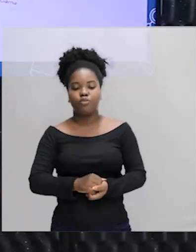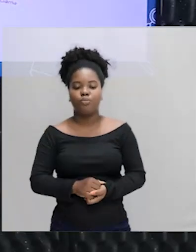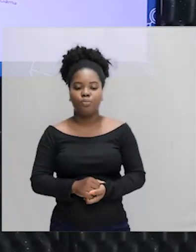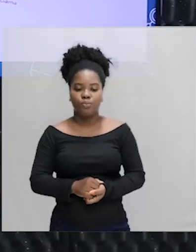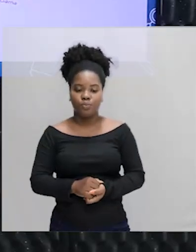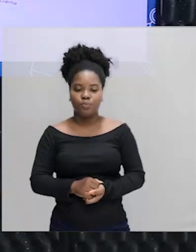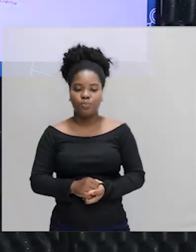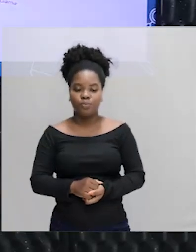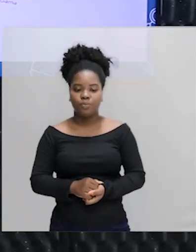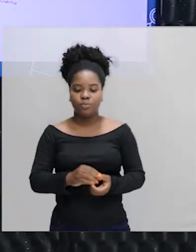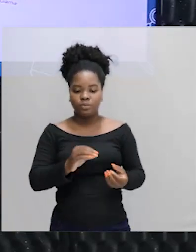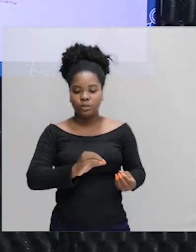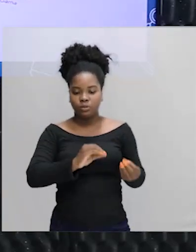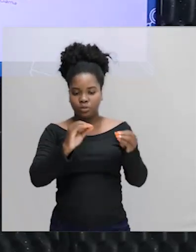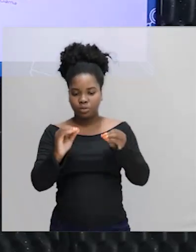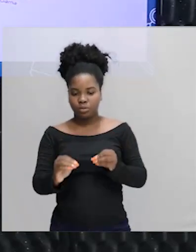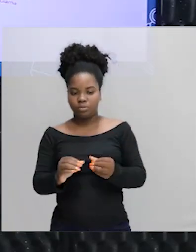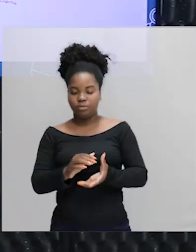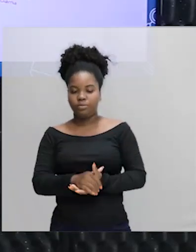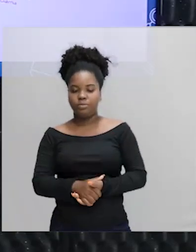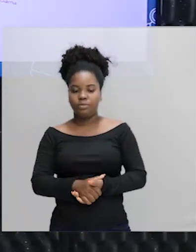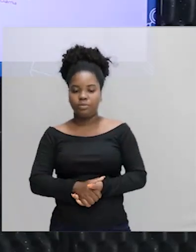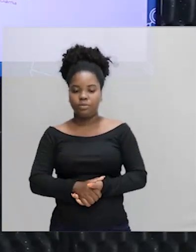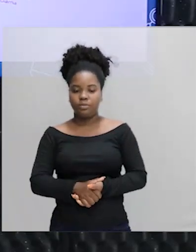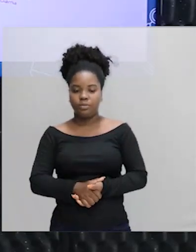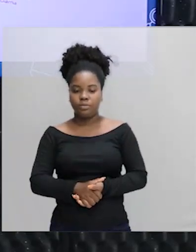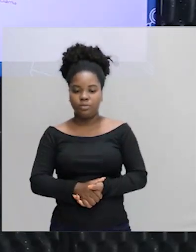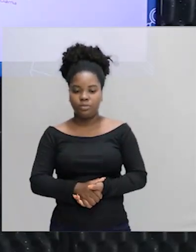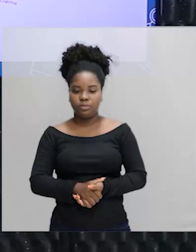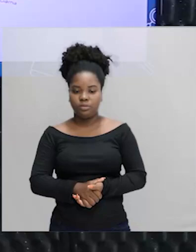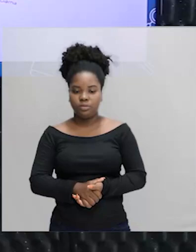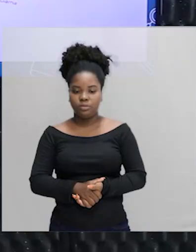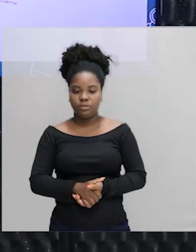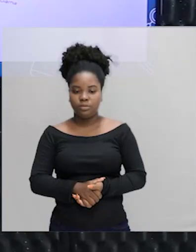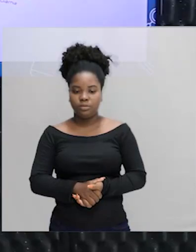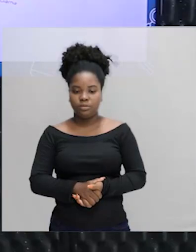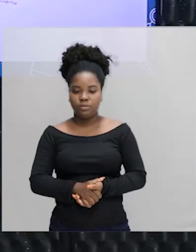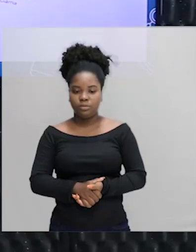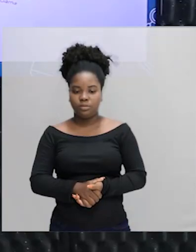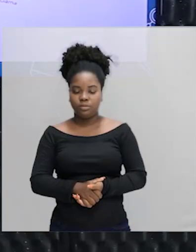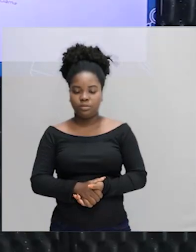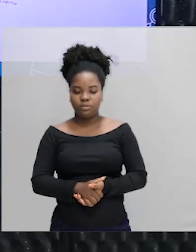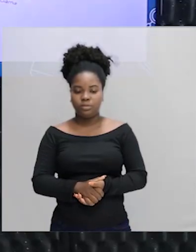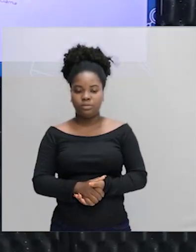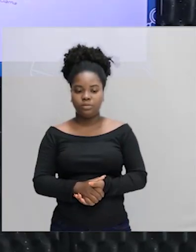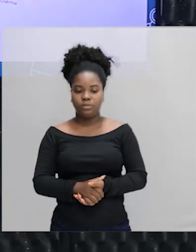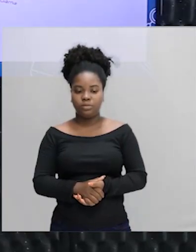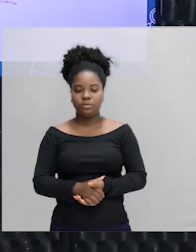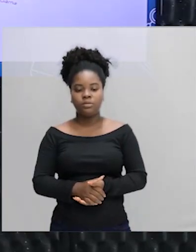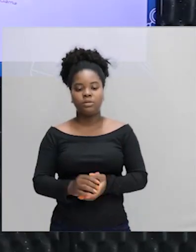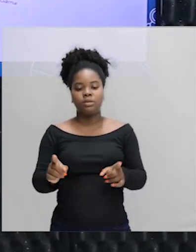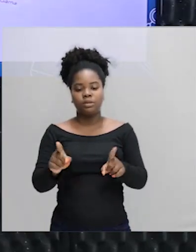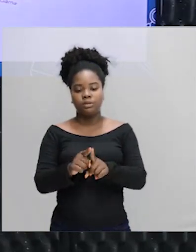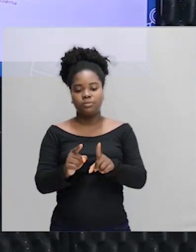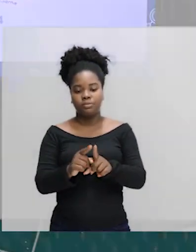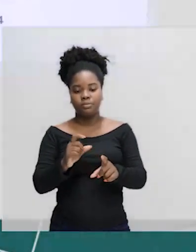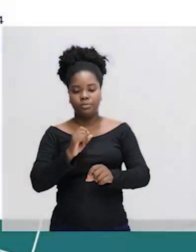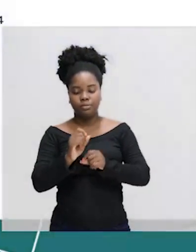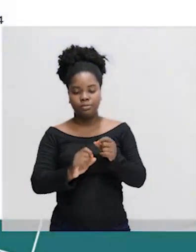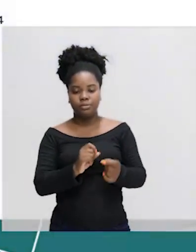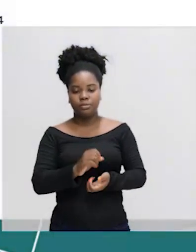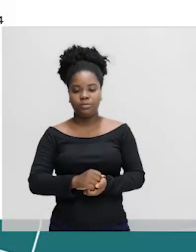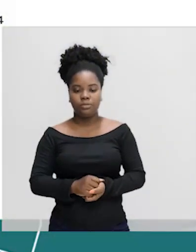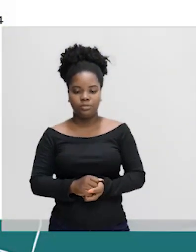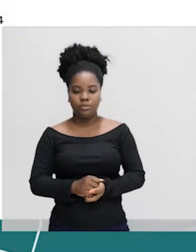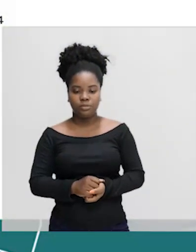jogados, arremessados um contra o outro. Tá ok? Então eles vão se chocar um contra o outro, vão, não